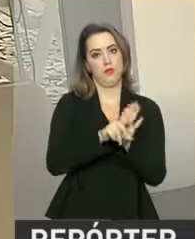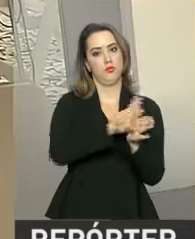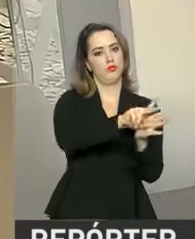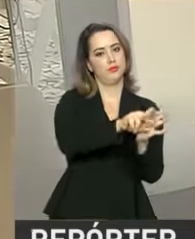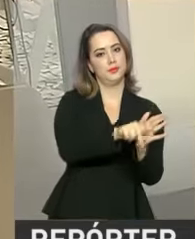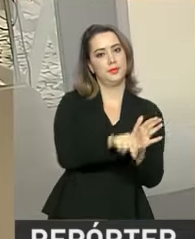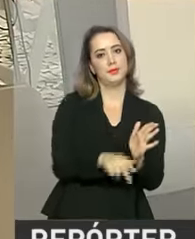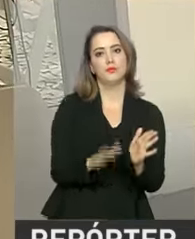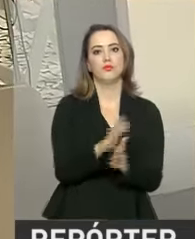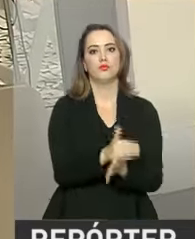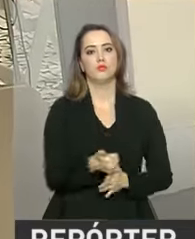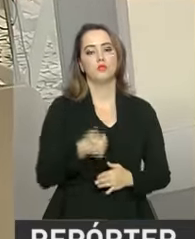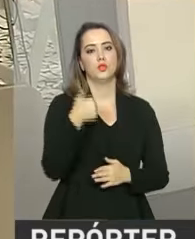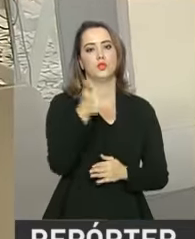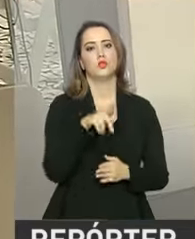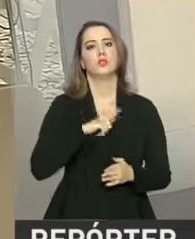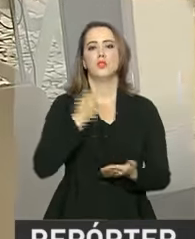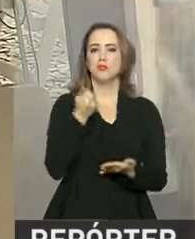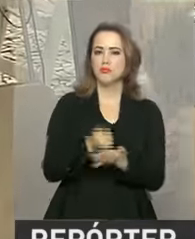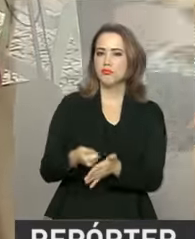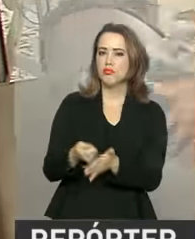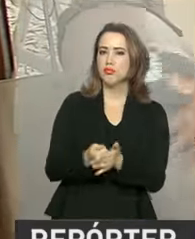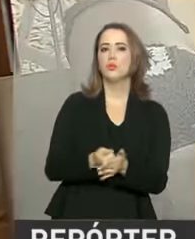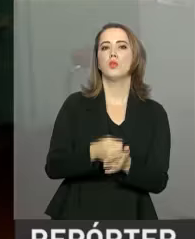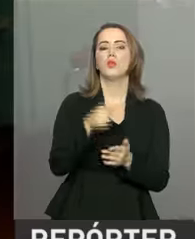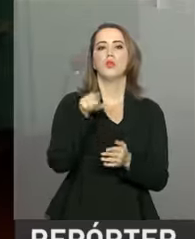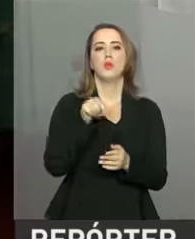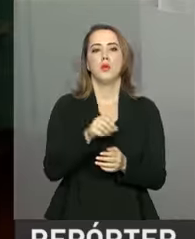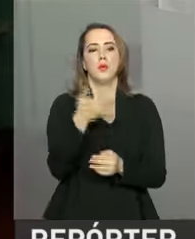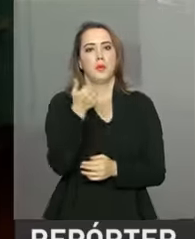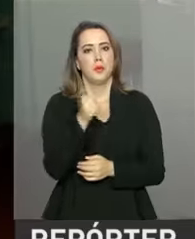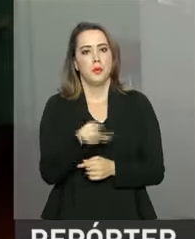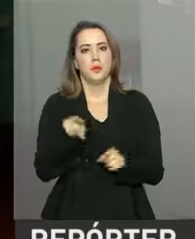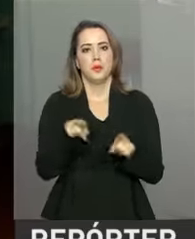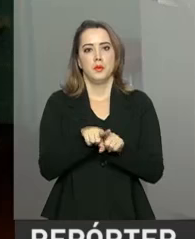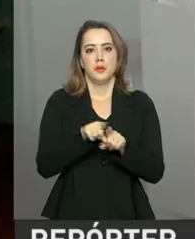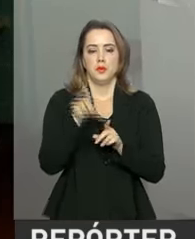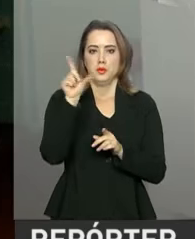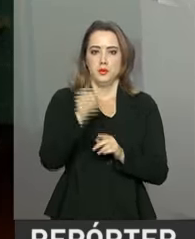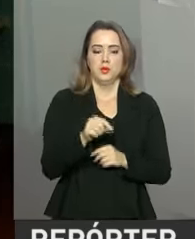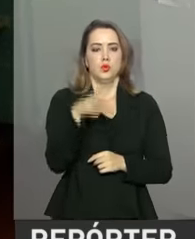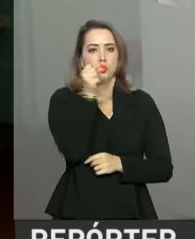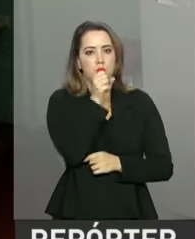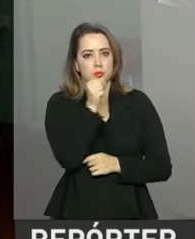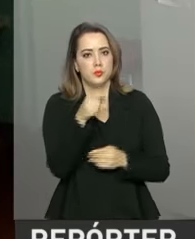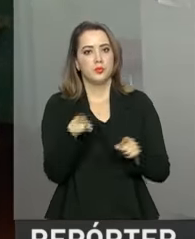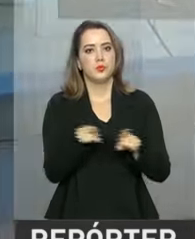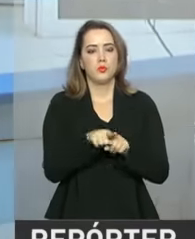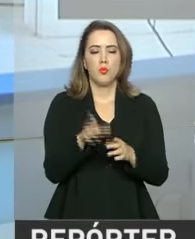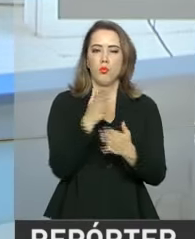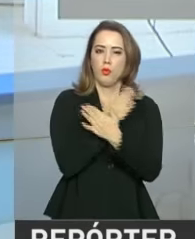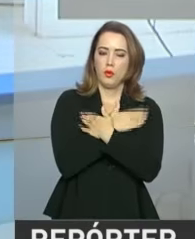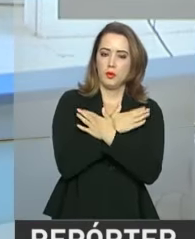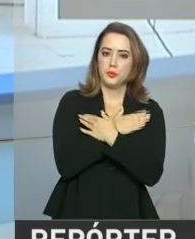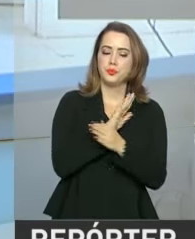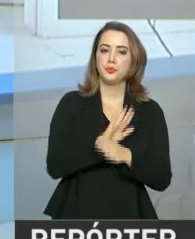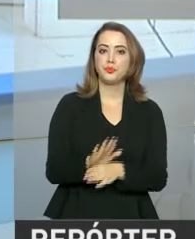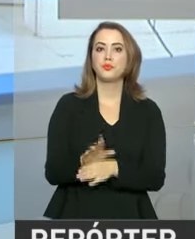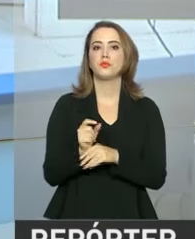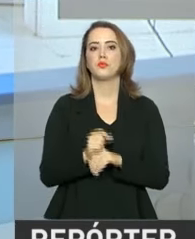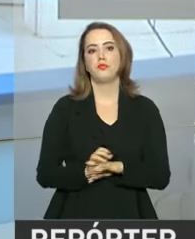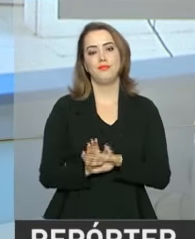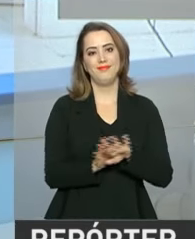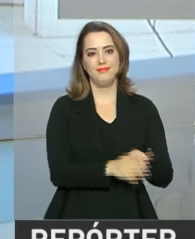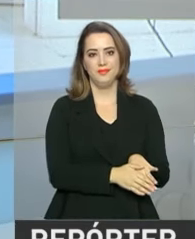extra e de adicional noturno, redução da carga horária aos sábados e também o seguro-desemprego. Conta